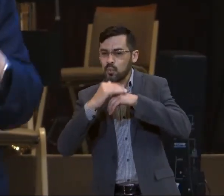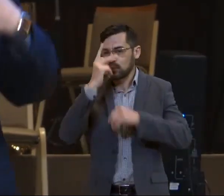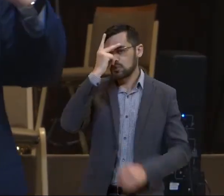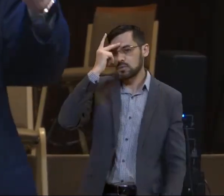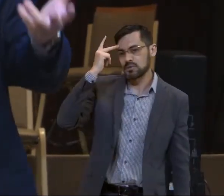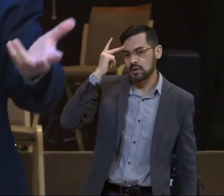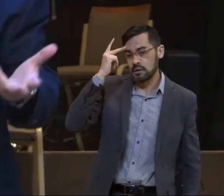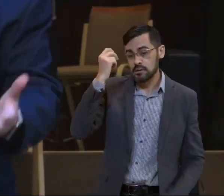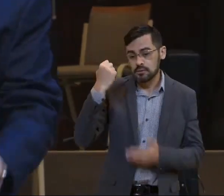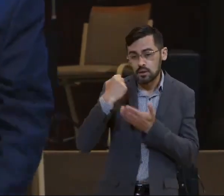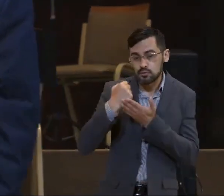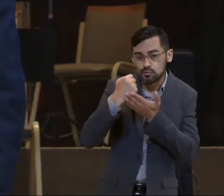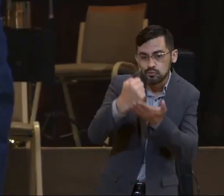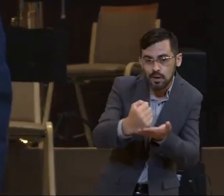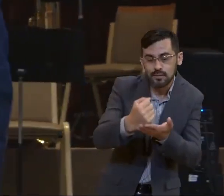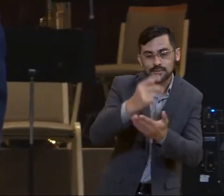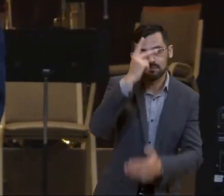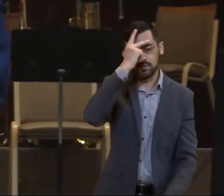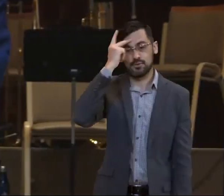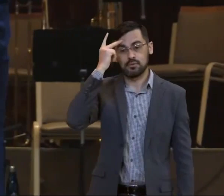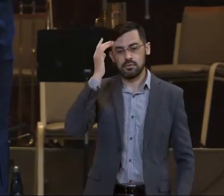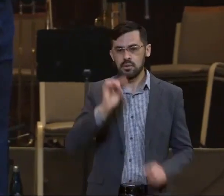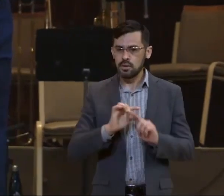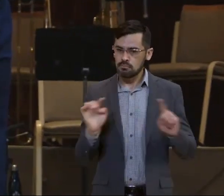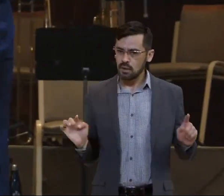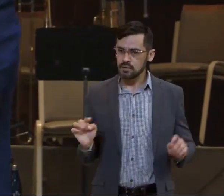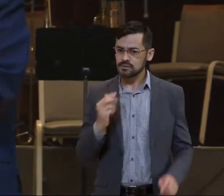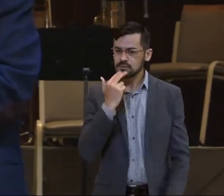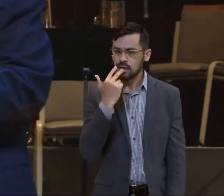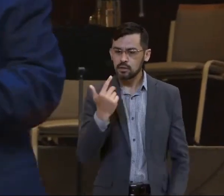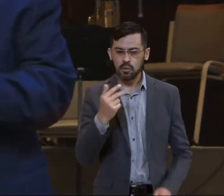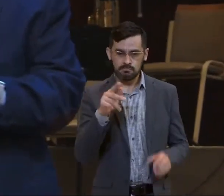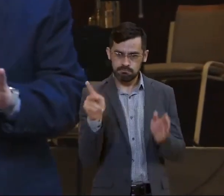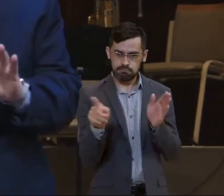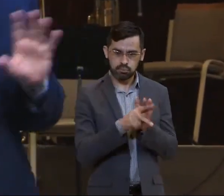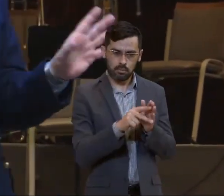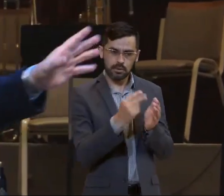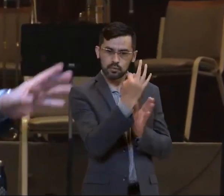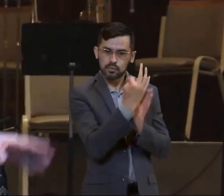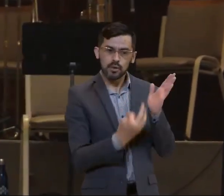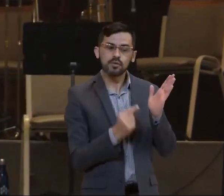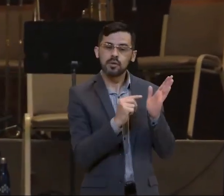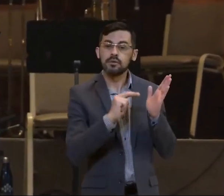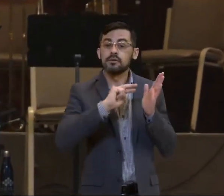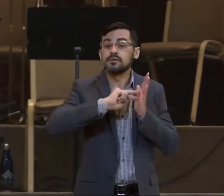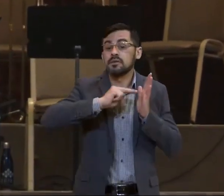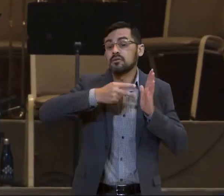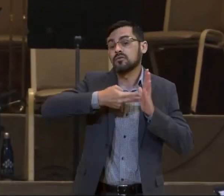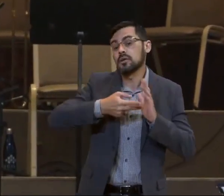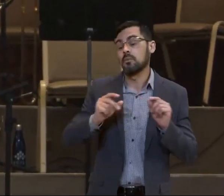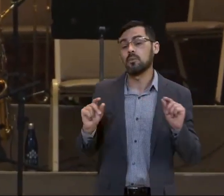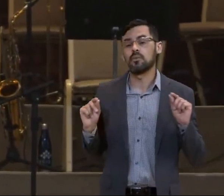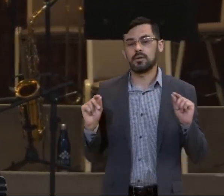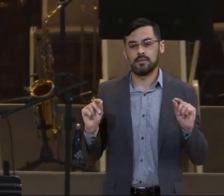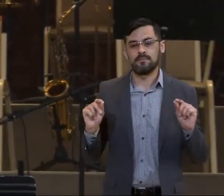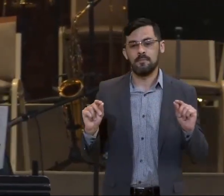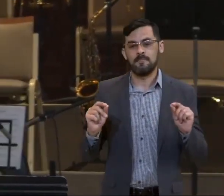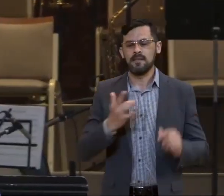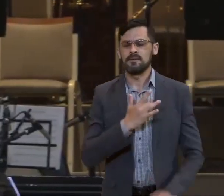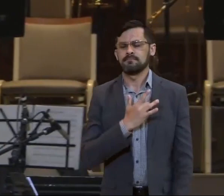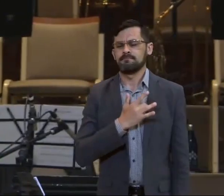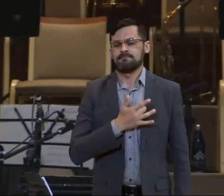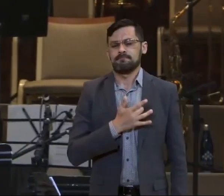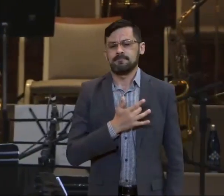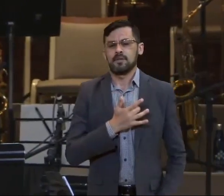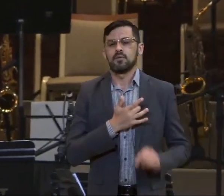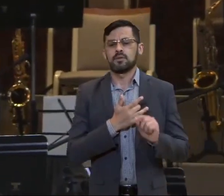de ajudar alguém. Mas na linguagem que está aqui, piedade não significa isso. Piedade